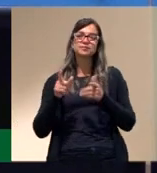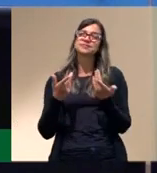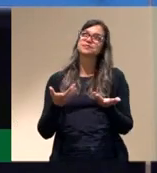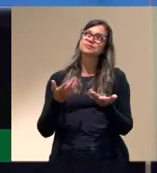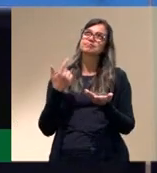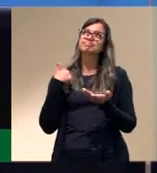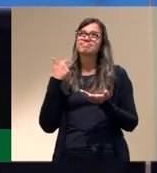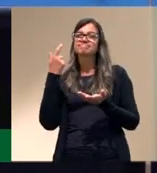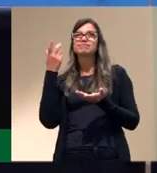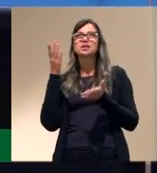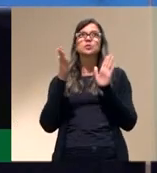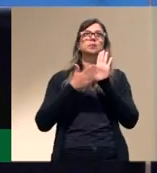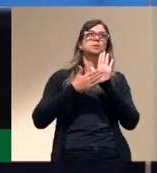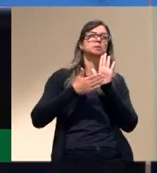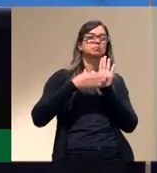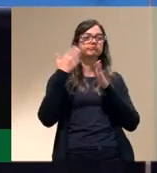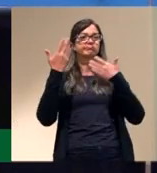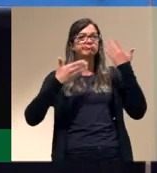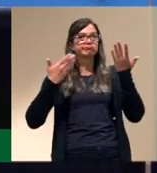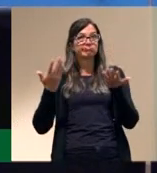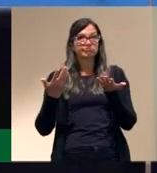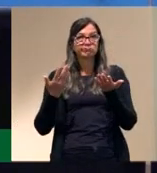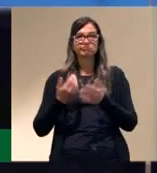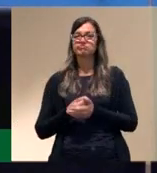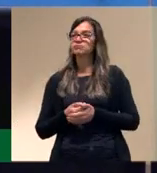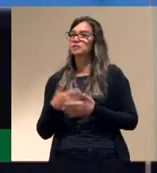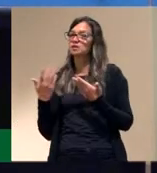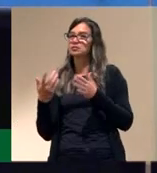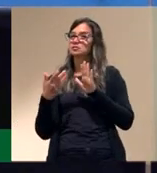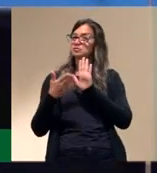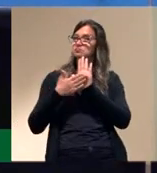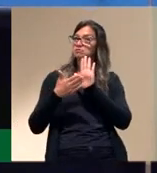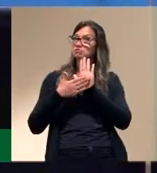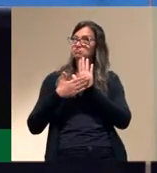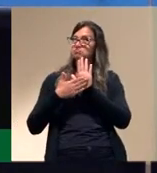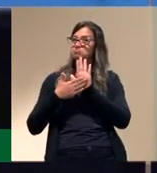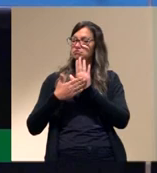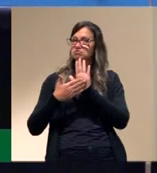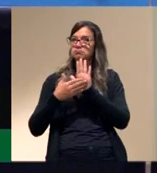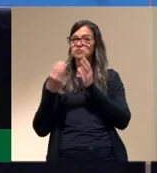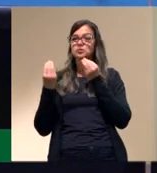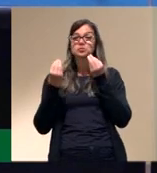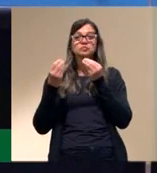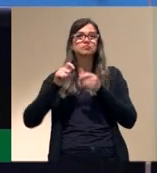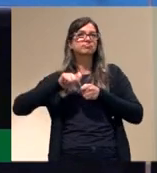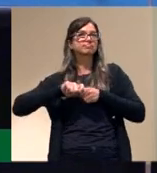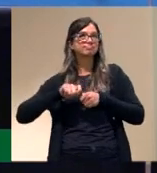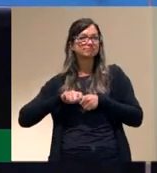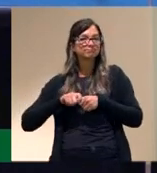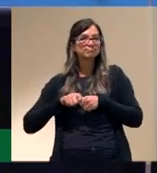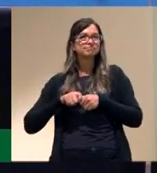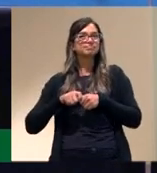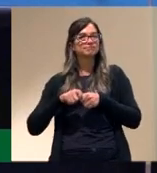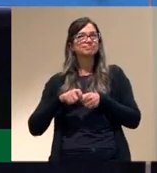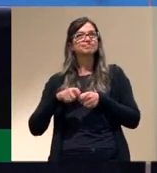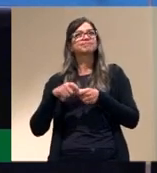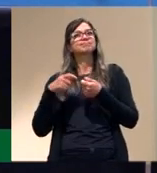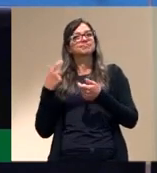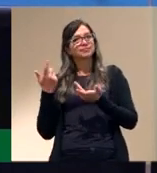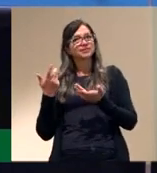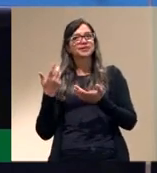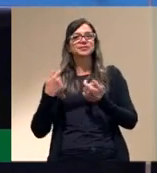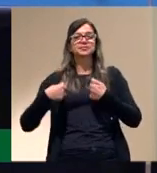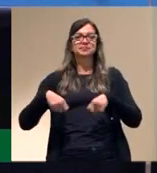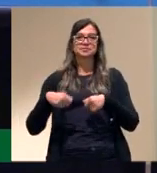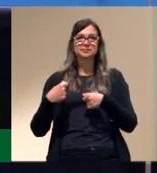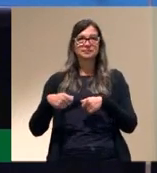o que eu vou propor. Então, essa proposição, o como fazer, ela deveria estar,